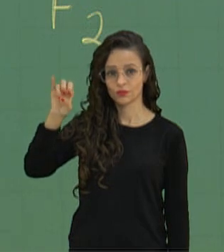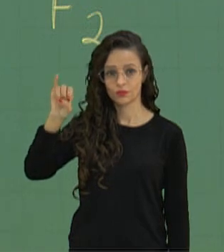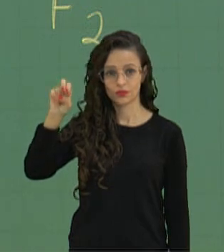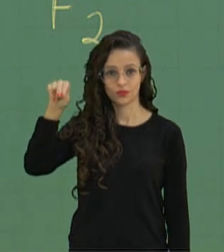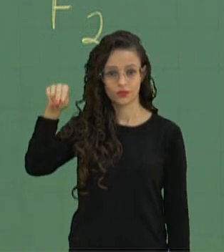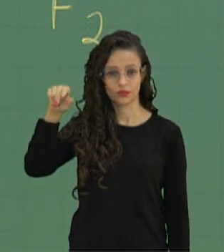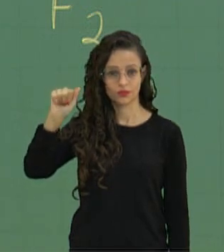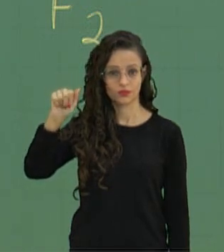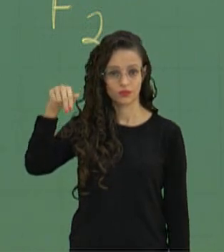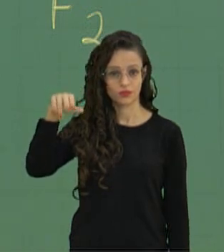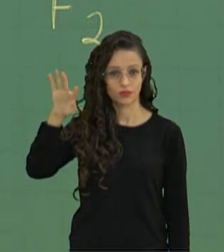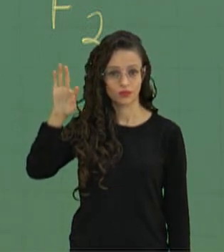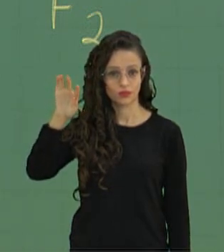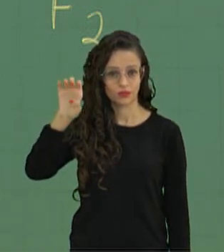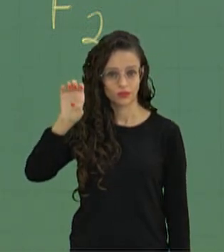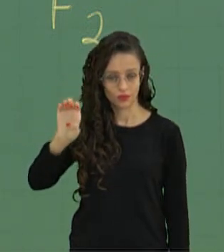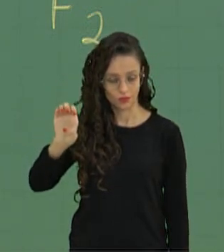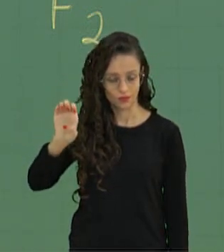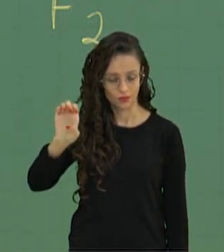dominante.